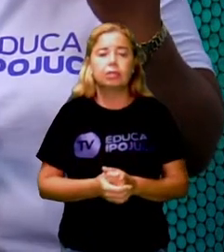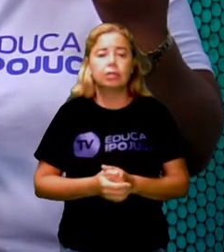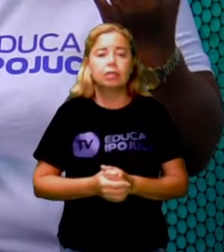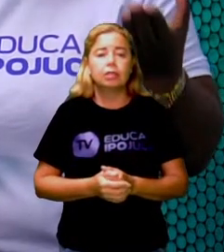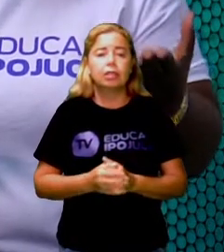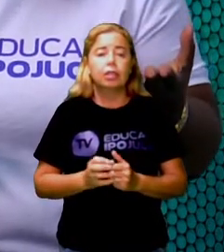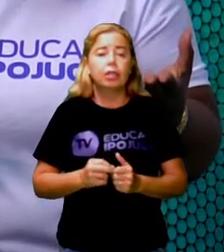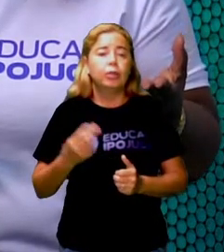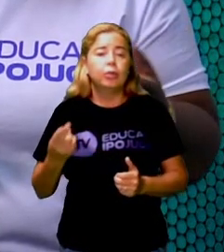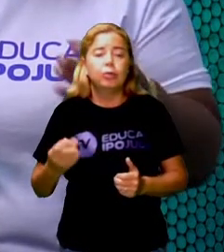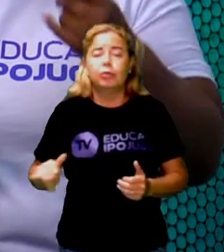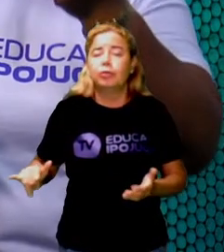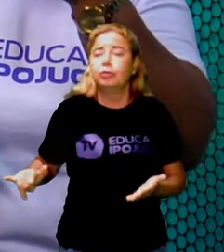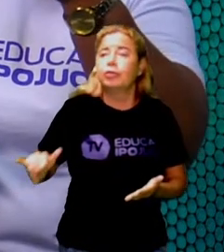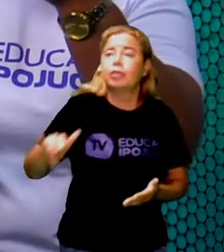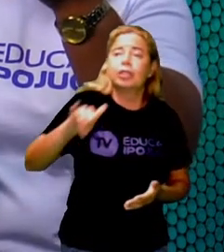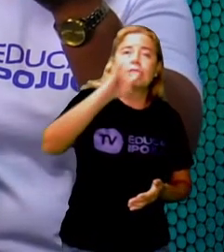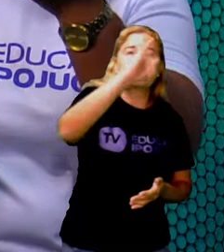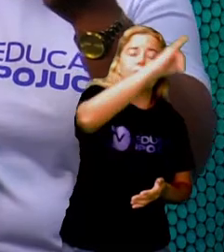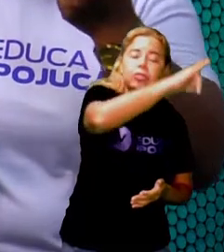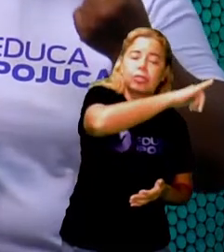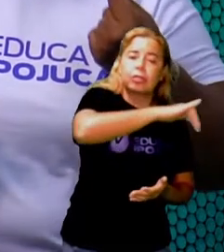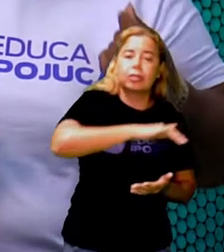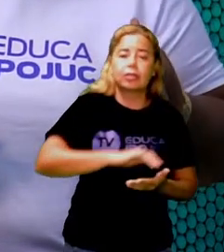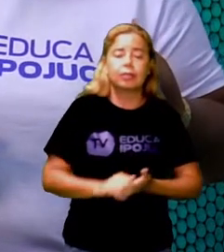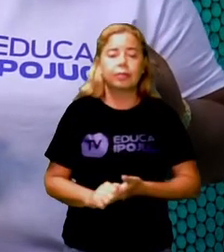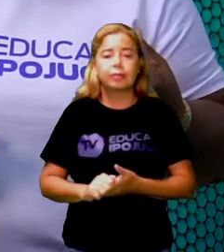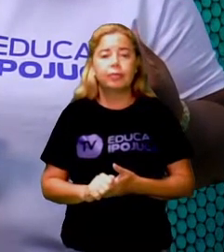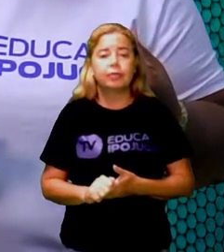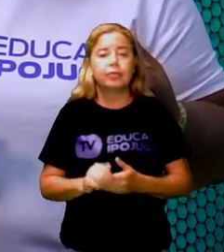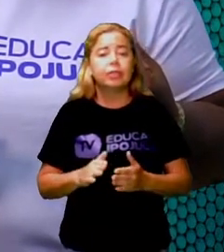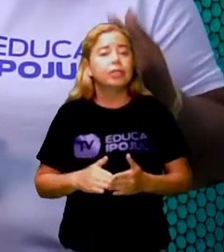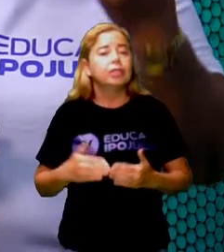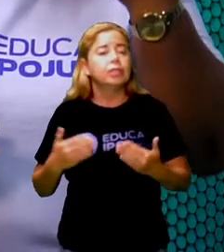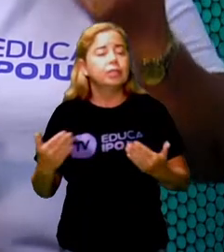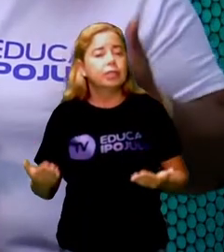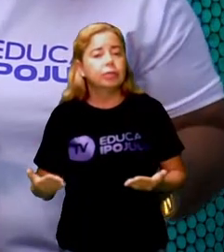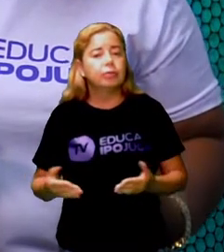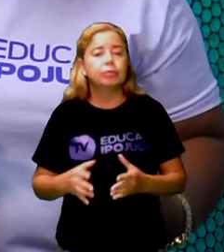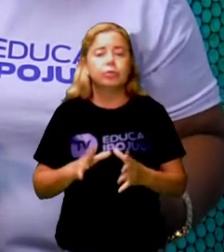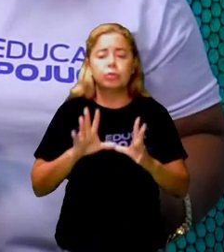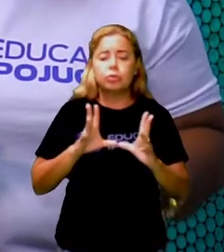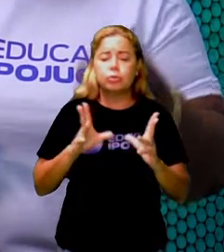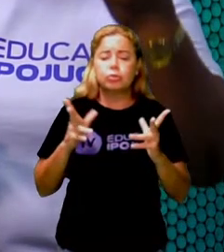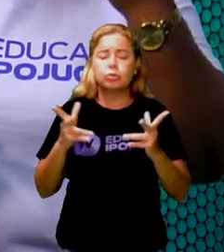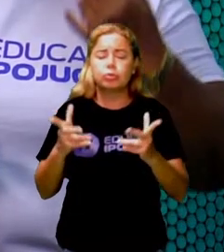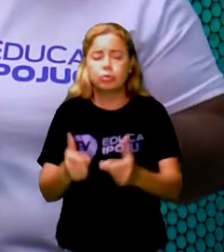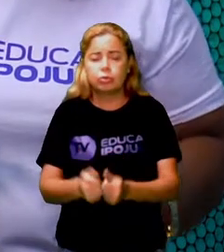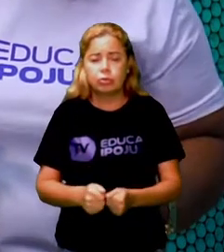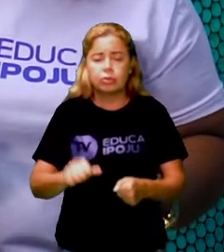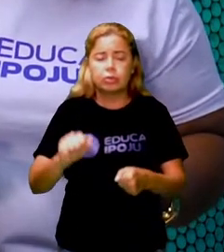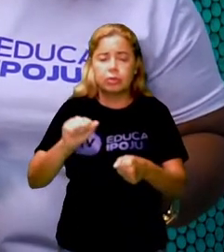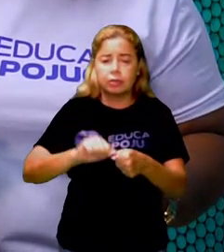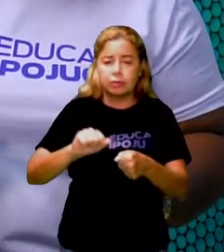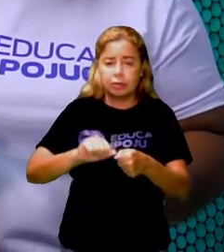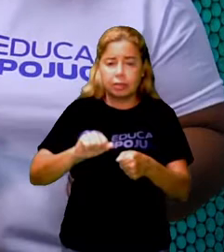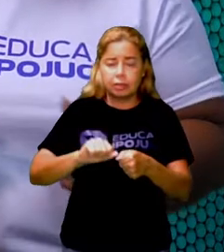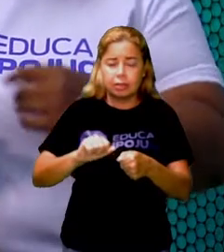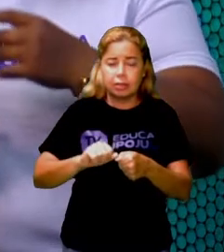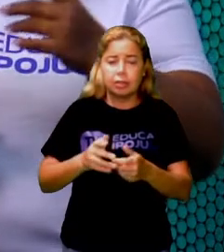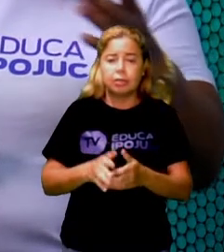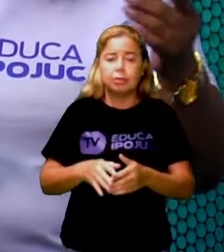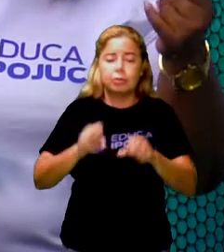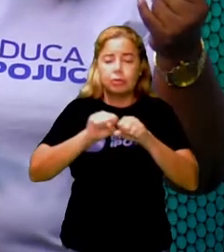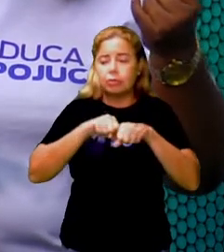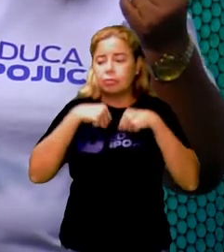uma viagem. Tudo que praticamos na nossa vivência, na nossa sociedade,